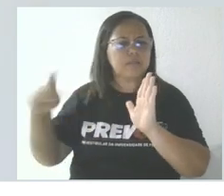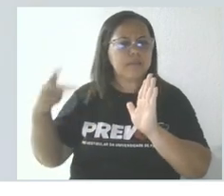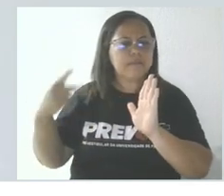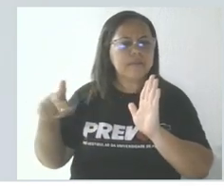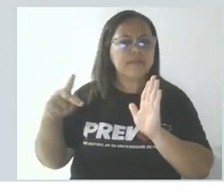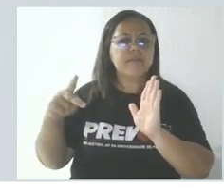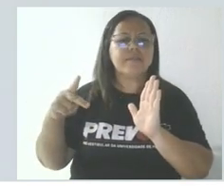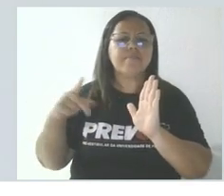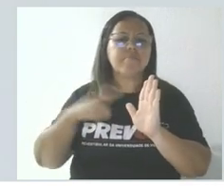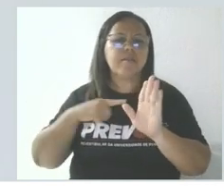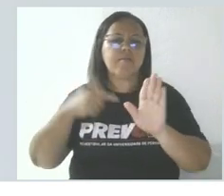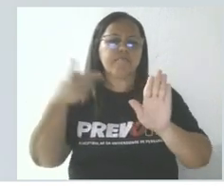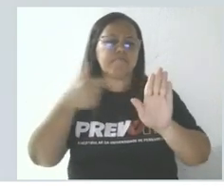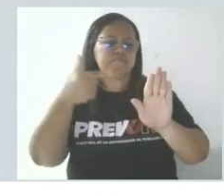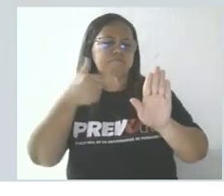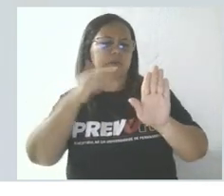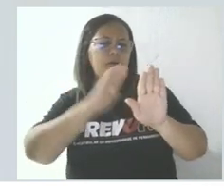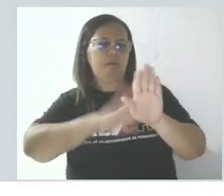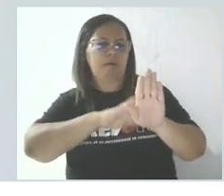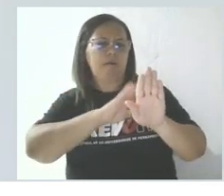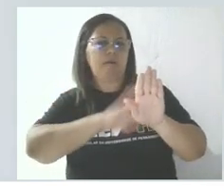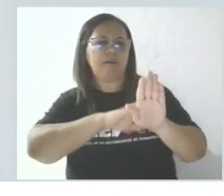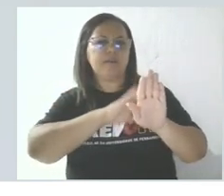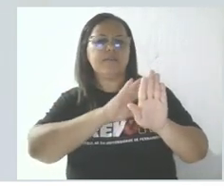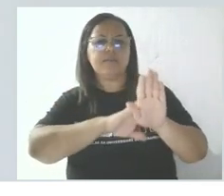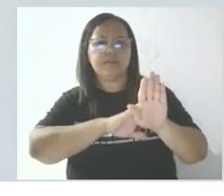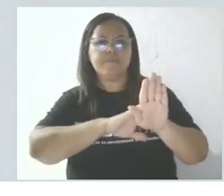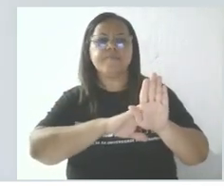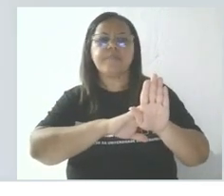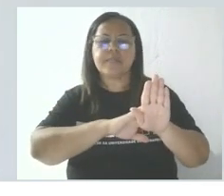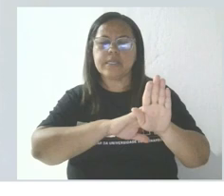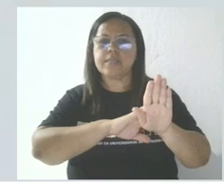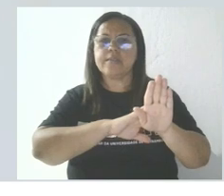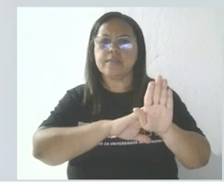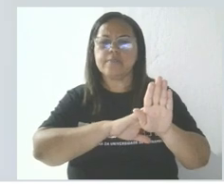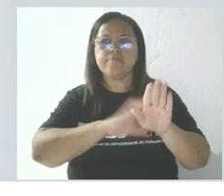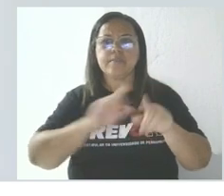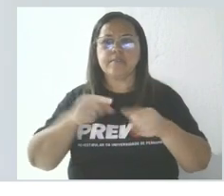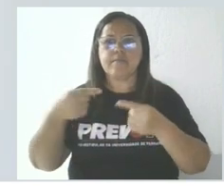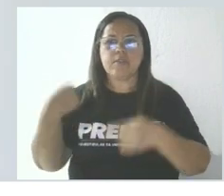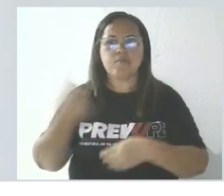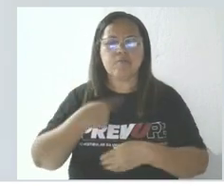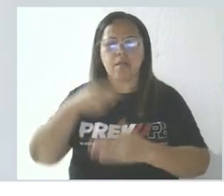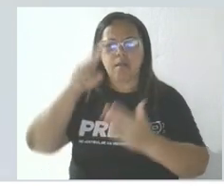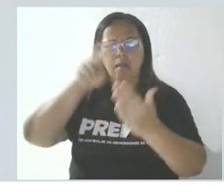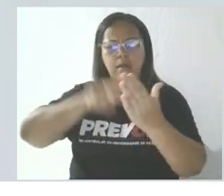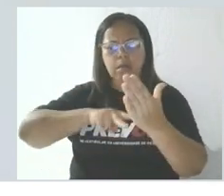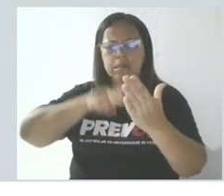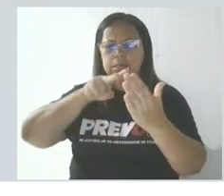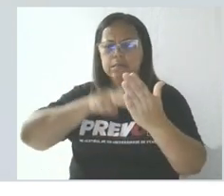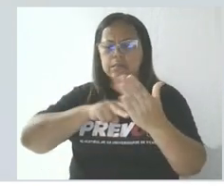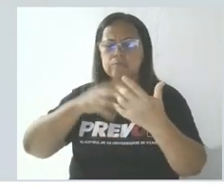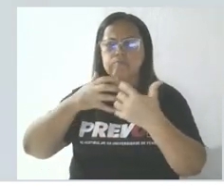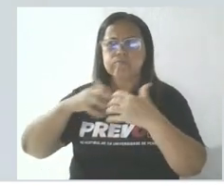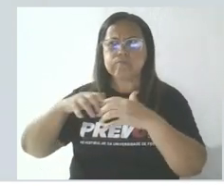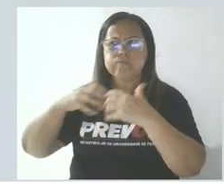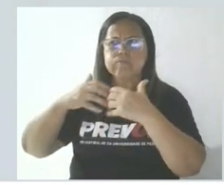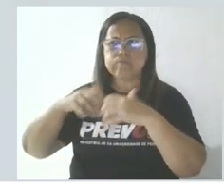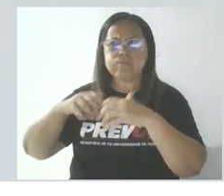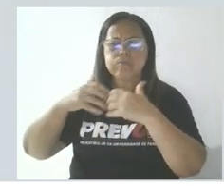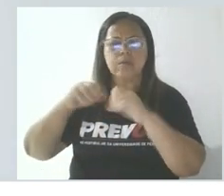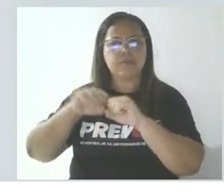considerável dose de ironia sarcasmo né desafiando o leitor a refletir sobre a sociedade e suas